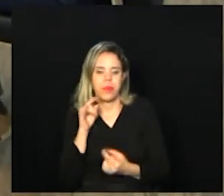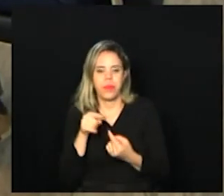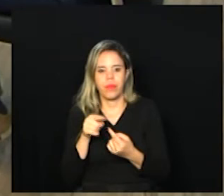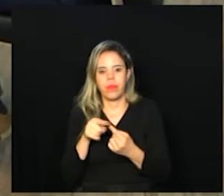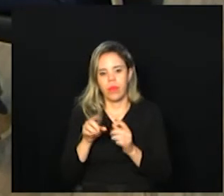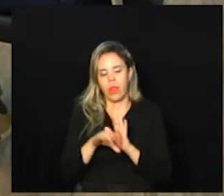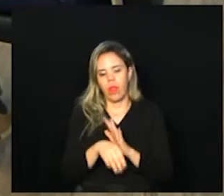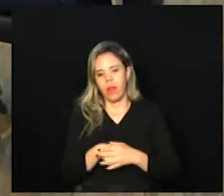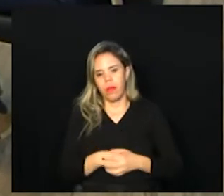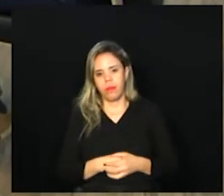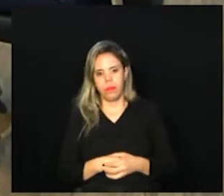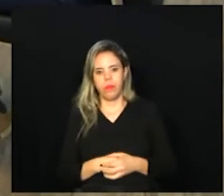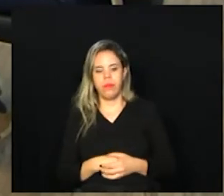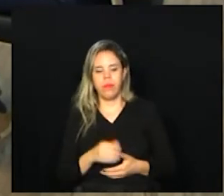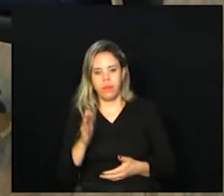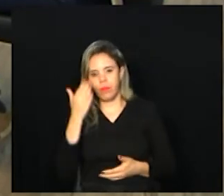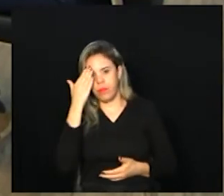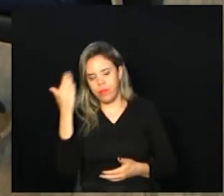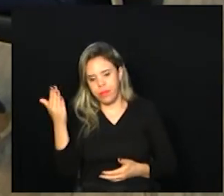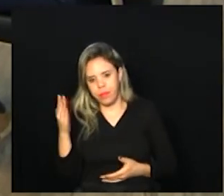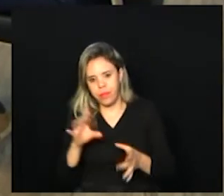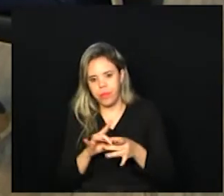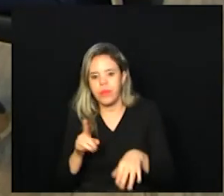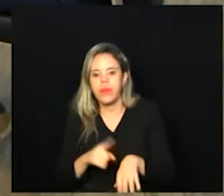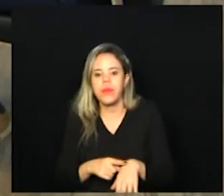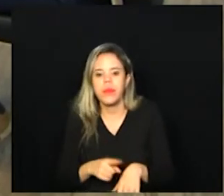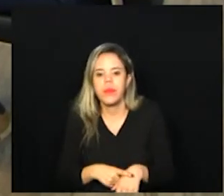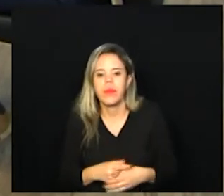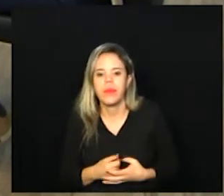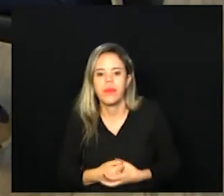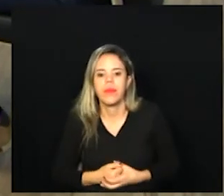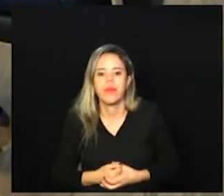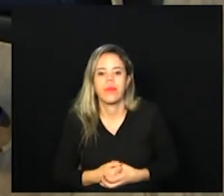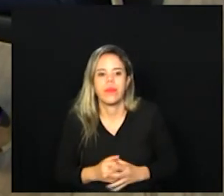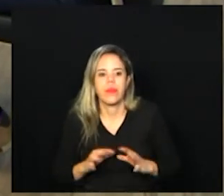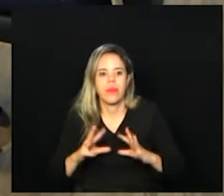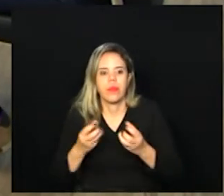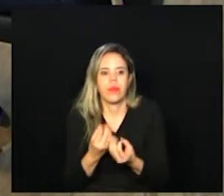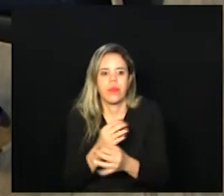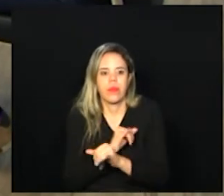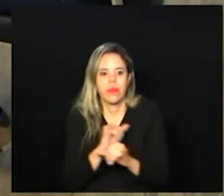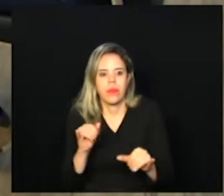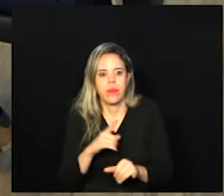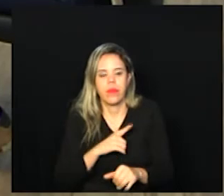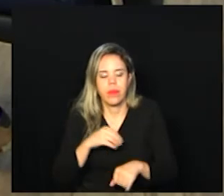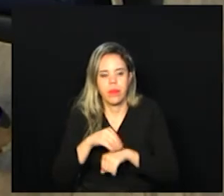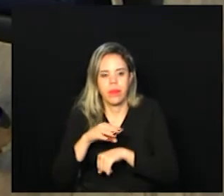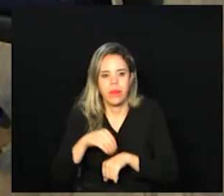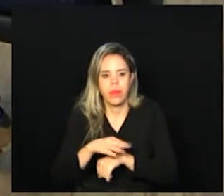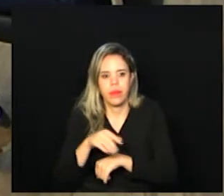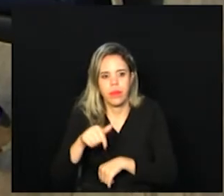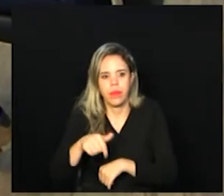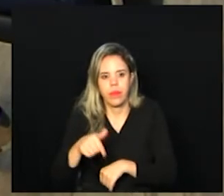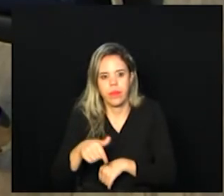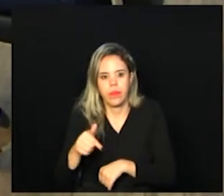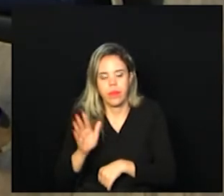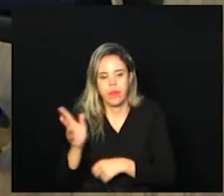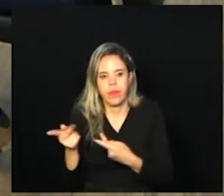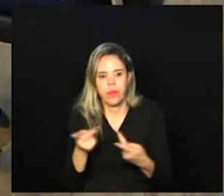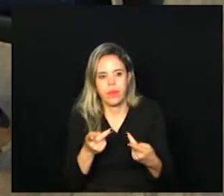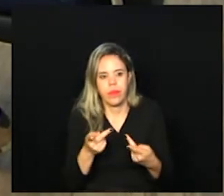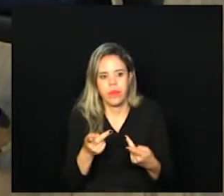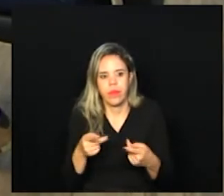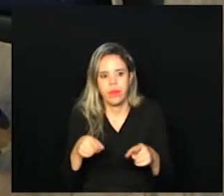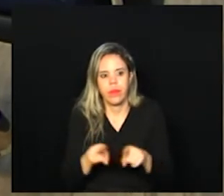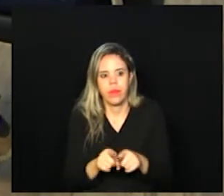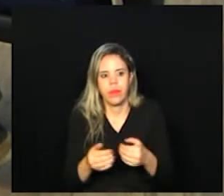Sim. E já agradeço a disponibilidade do seu tempo, todas as informações que você passou aqui para a gente. Já fica o convite também